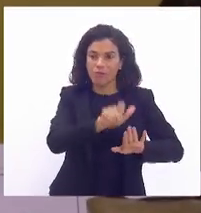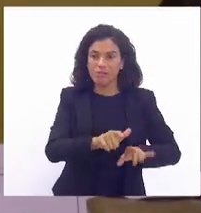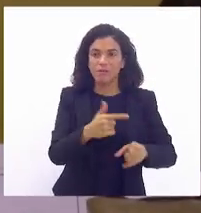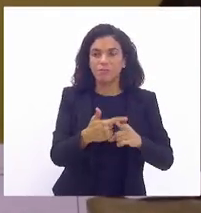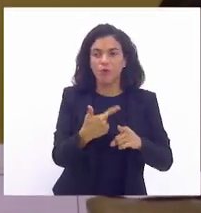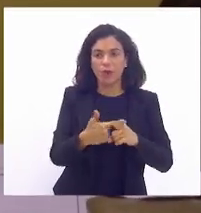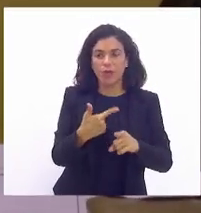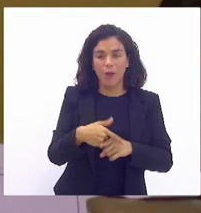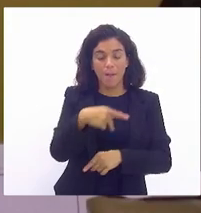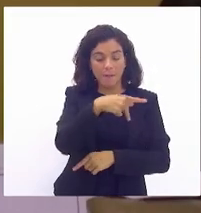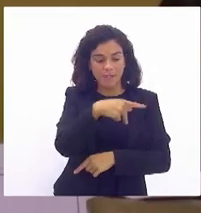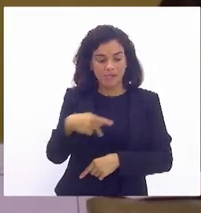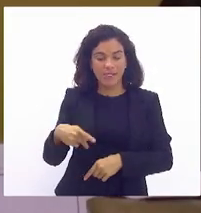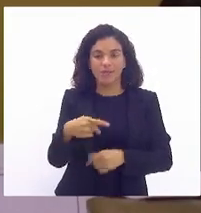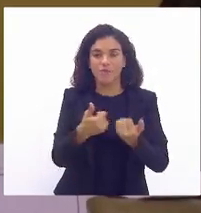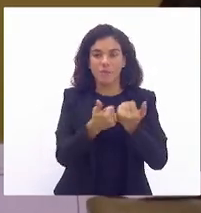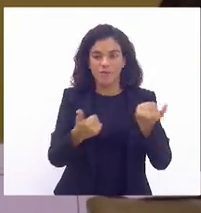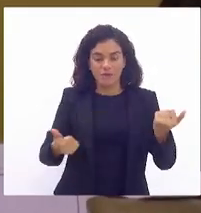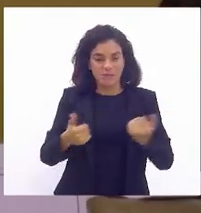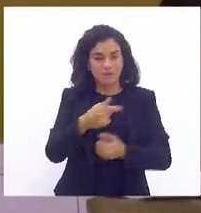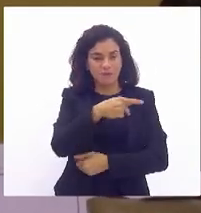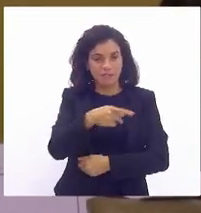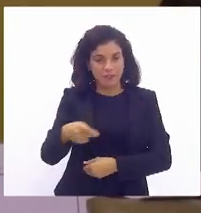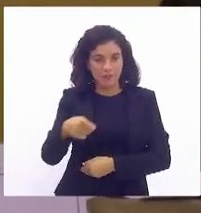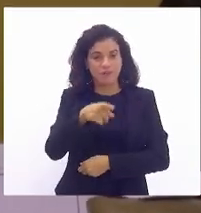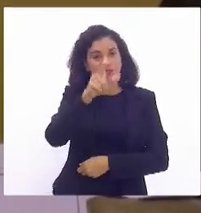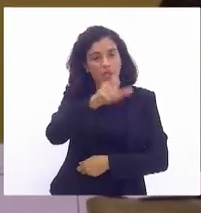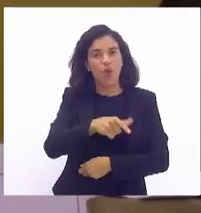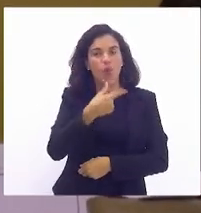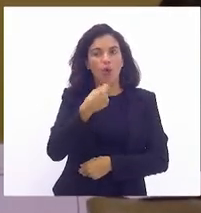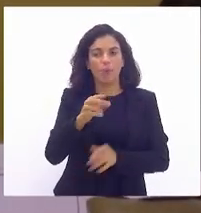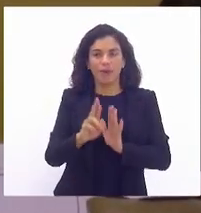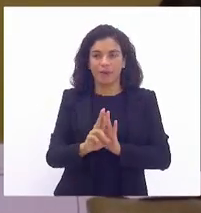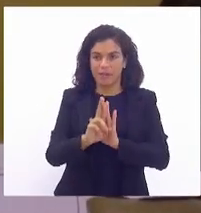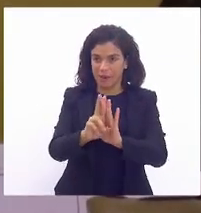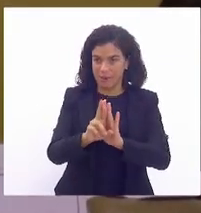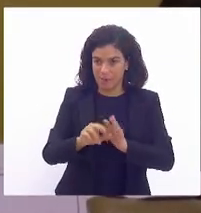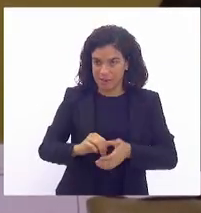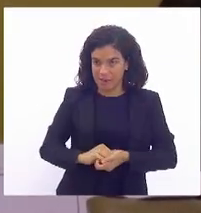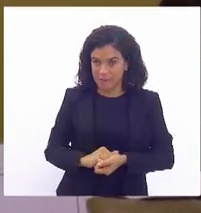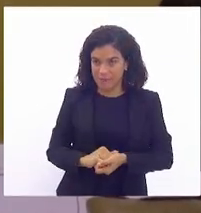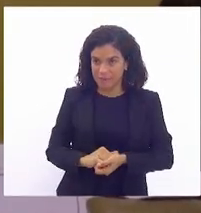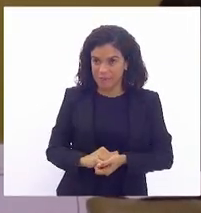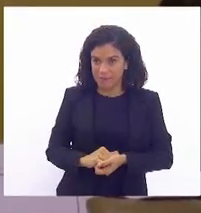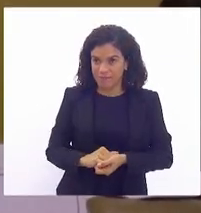seu vice-presidente, está sendo o homem que está aqui e ser